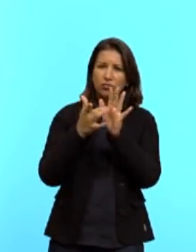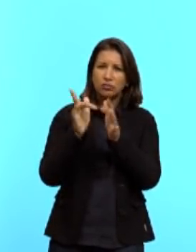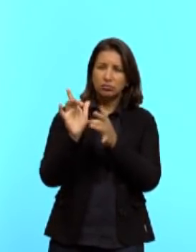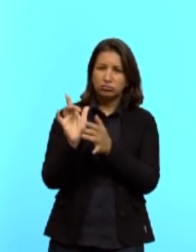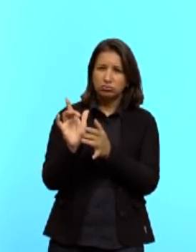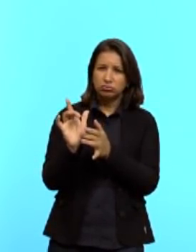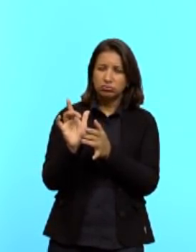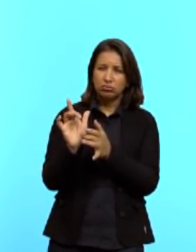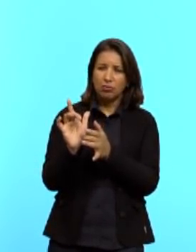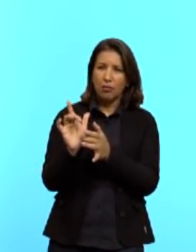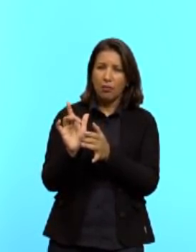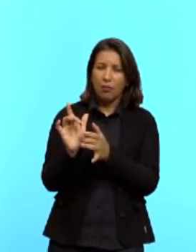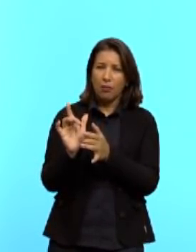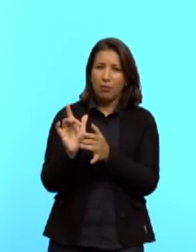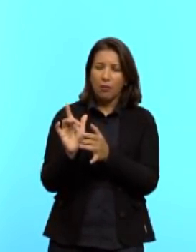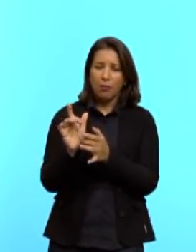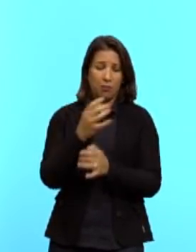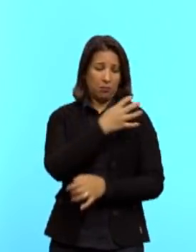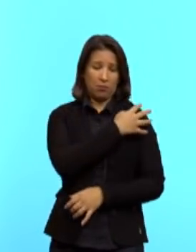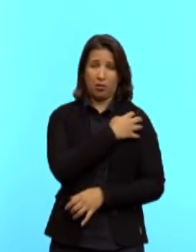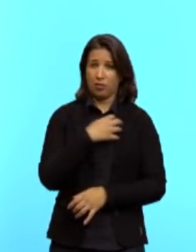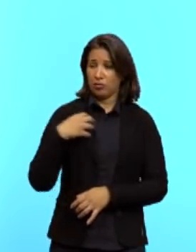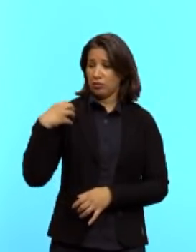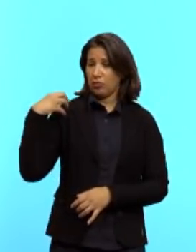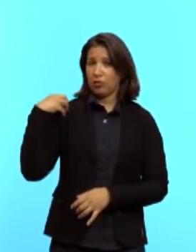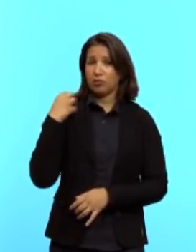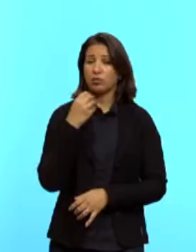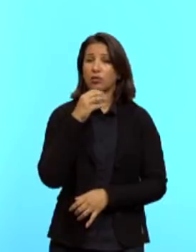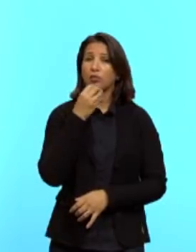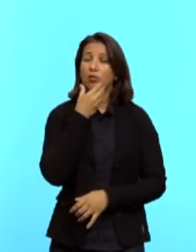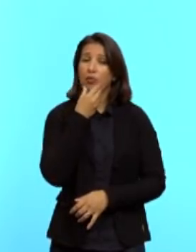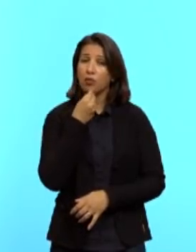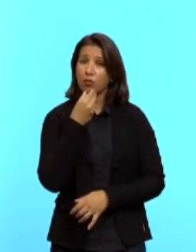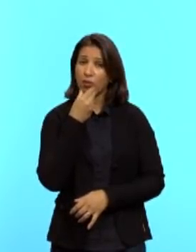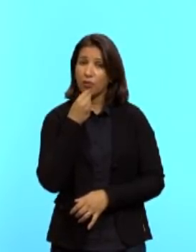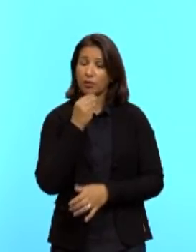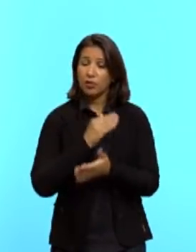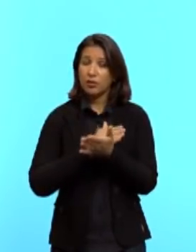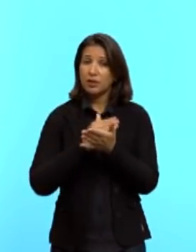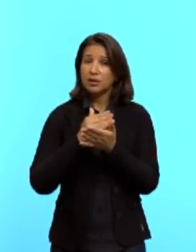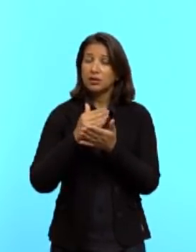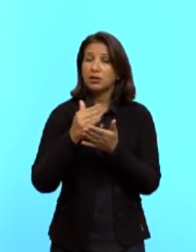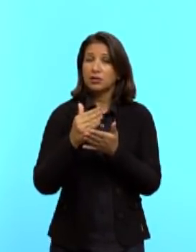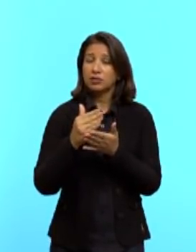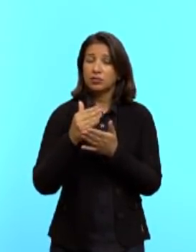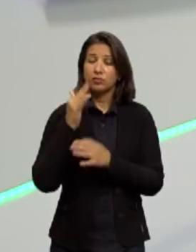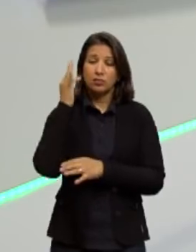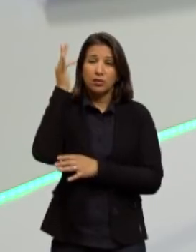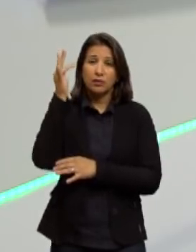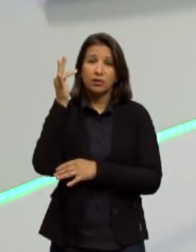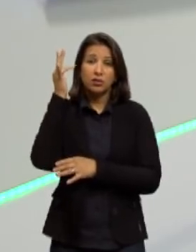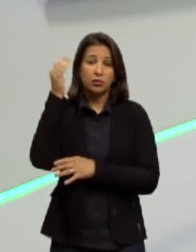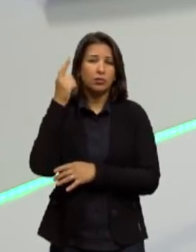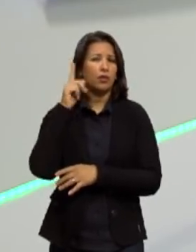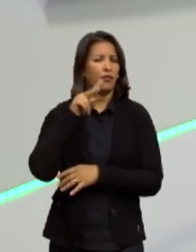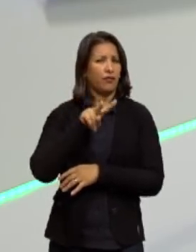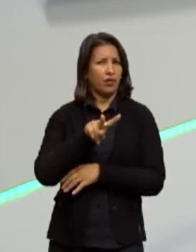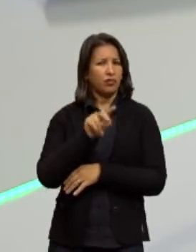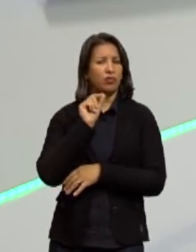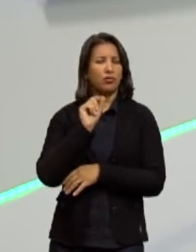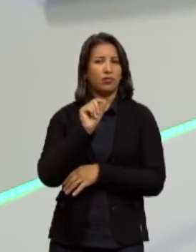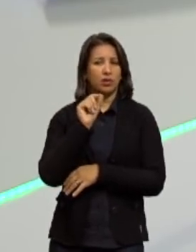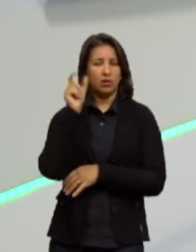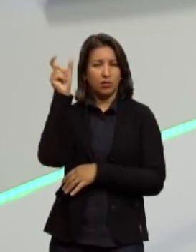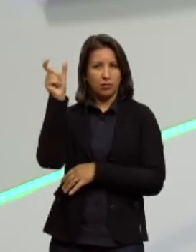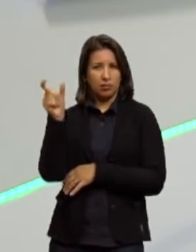para aristóteles esse evento marca o início da filosofia então vejam que tares que